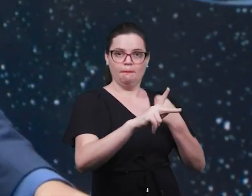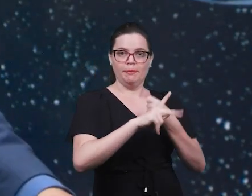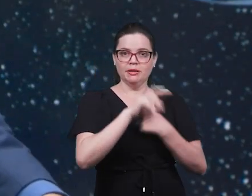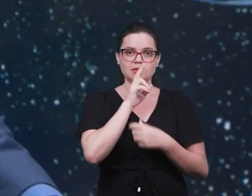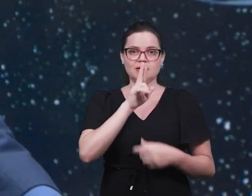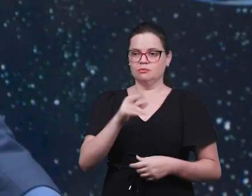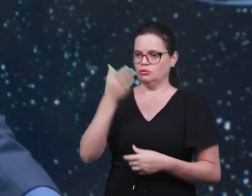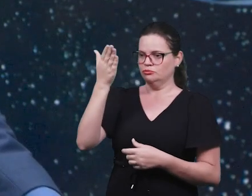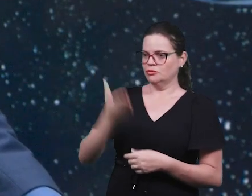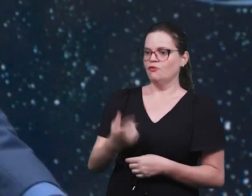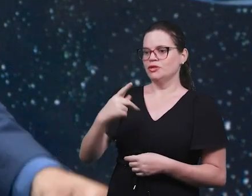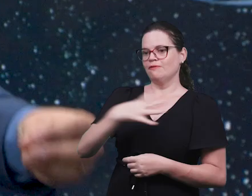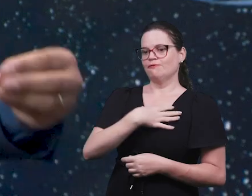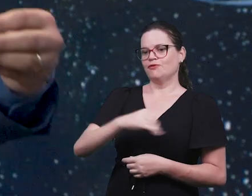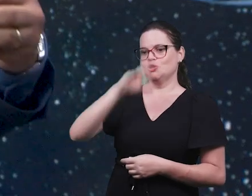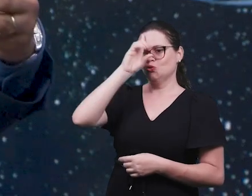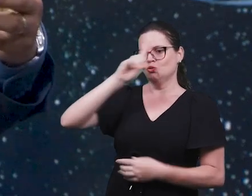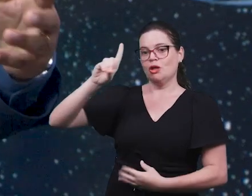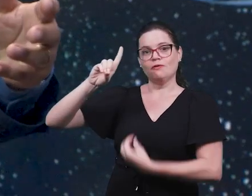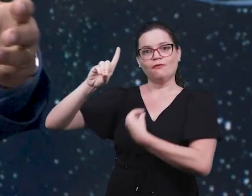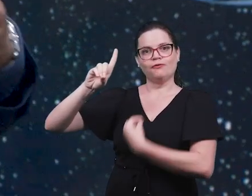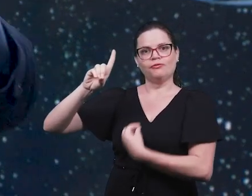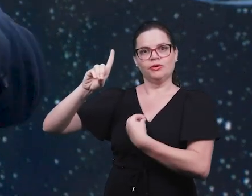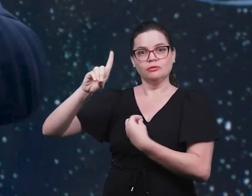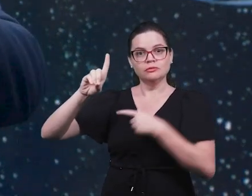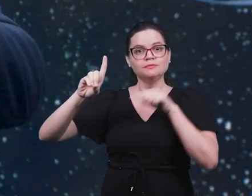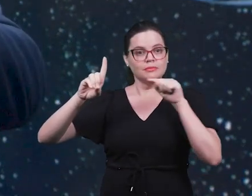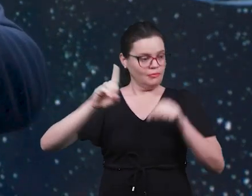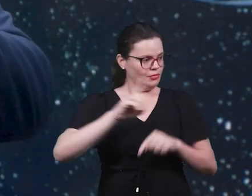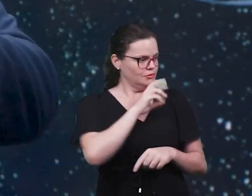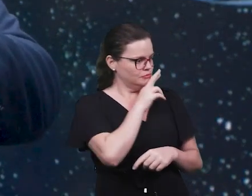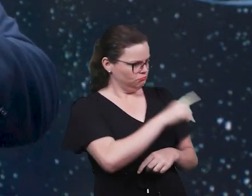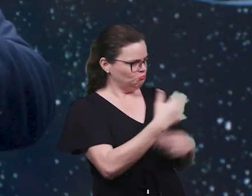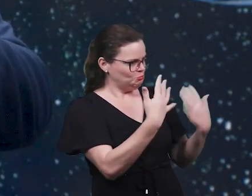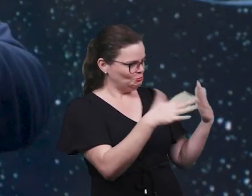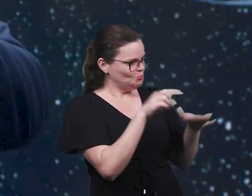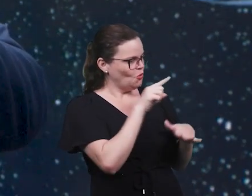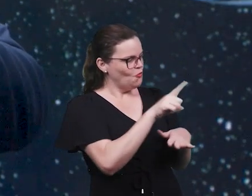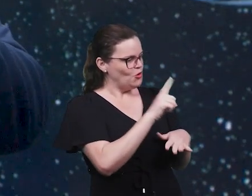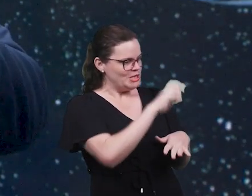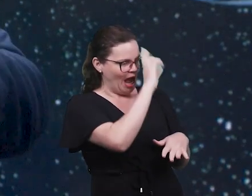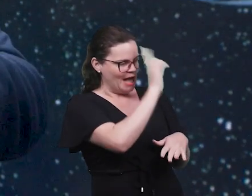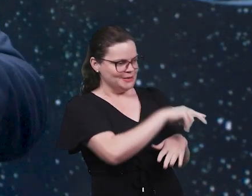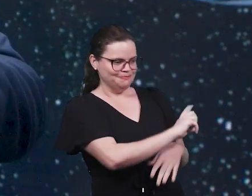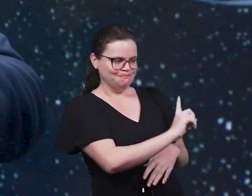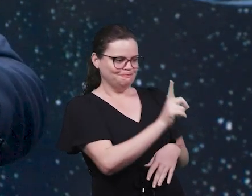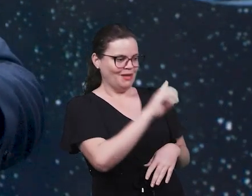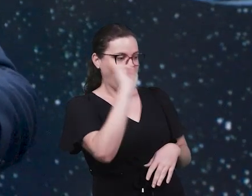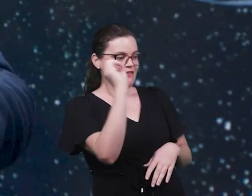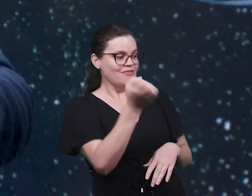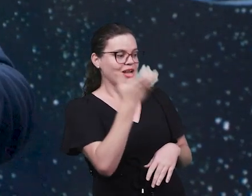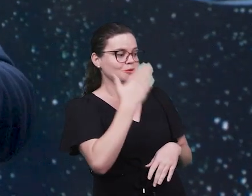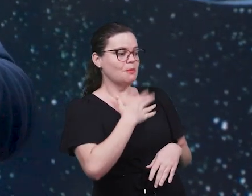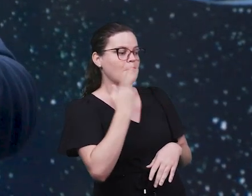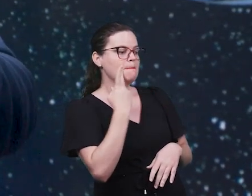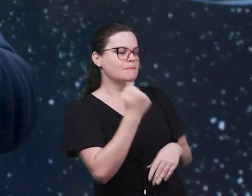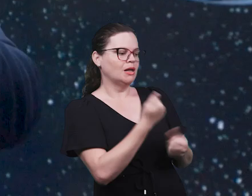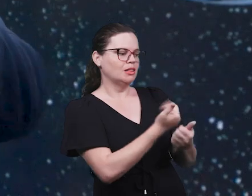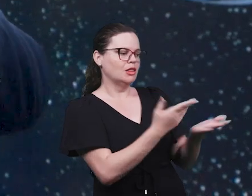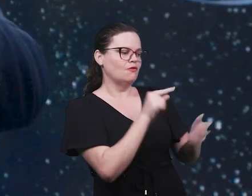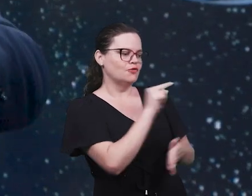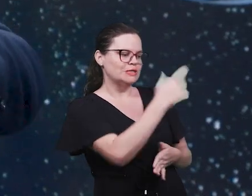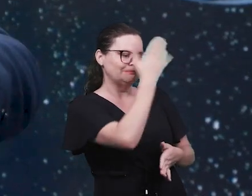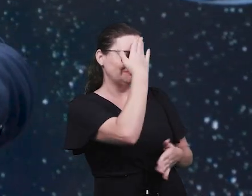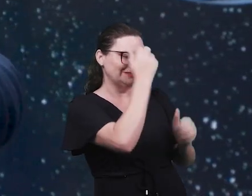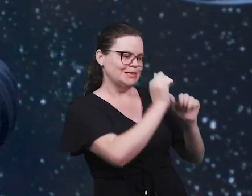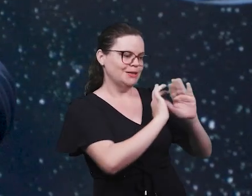do Espírito Santo. Amém. Então o homem precisa, e talvez até quem esteja participando conosco agora, você